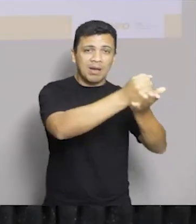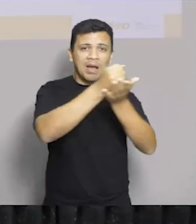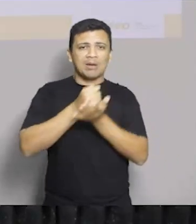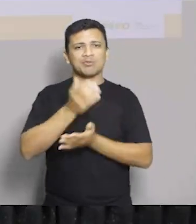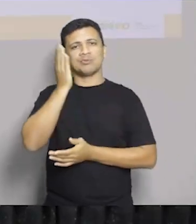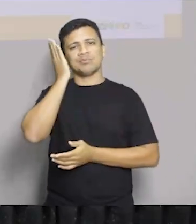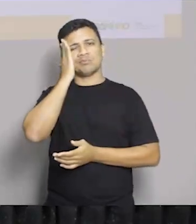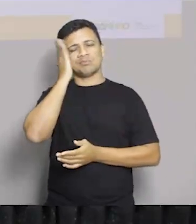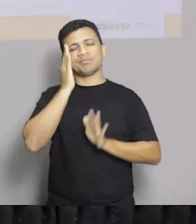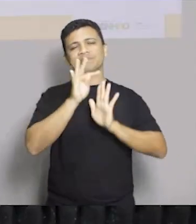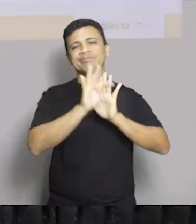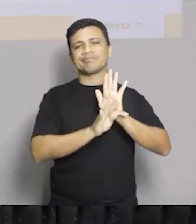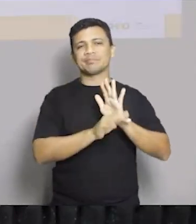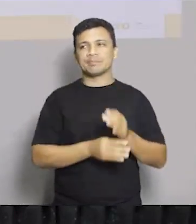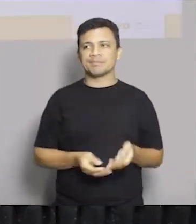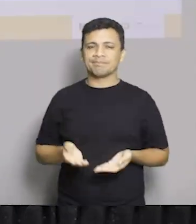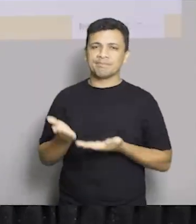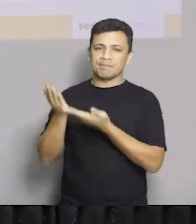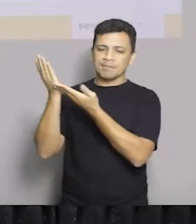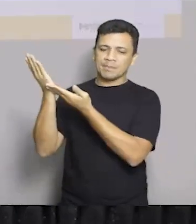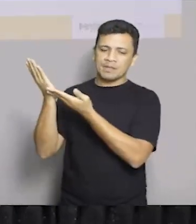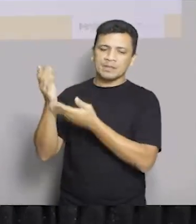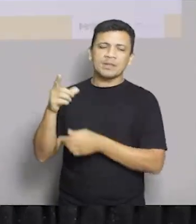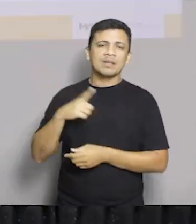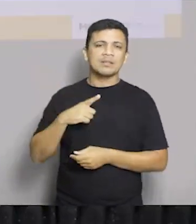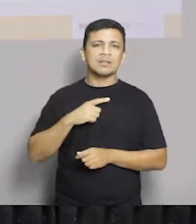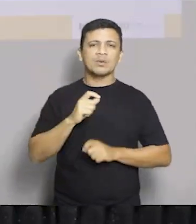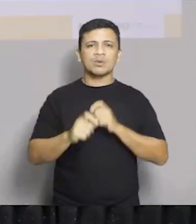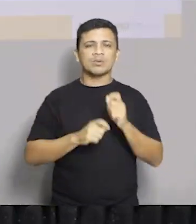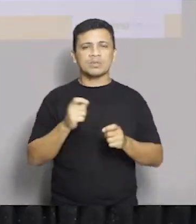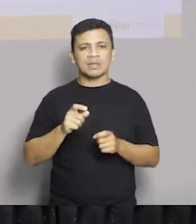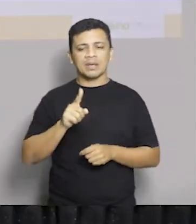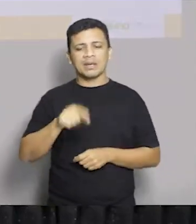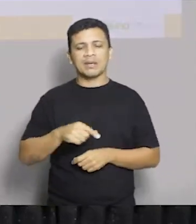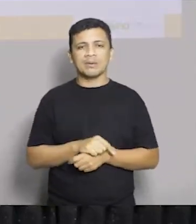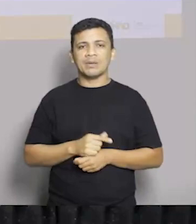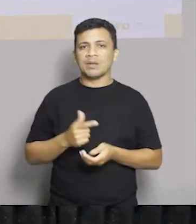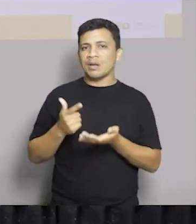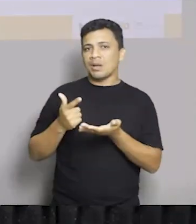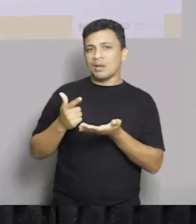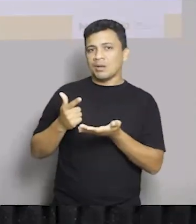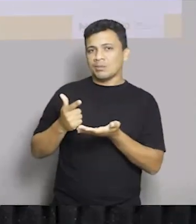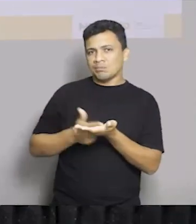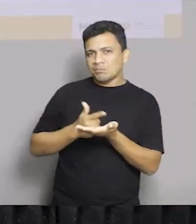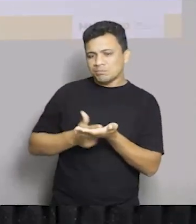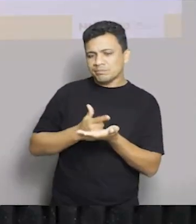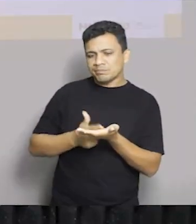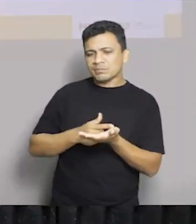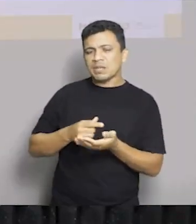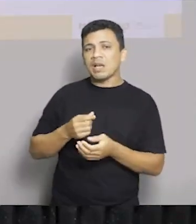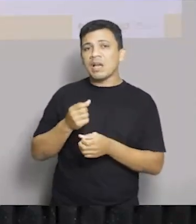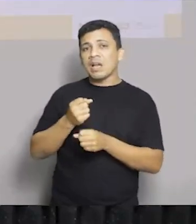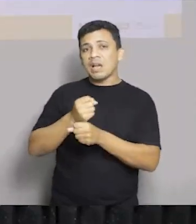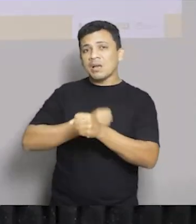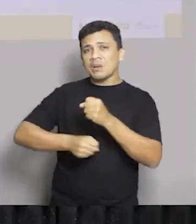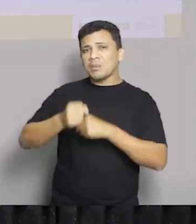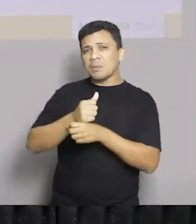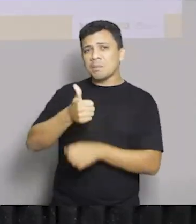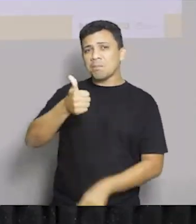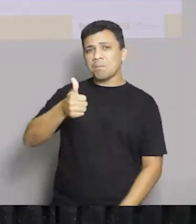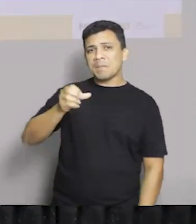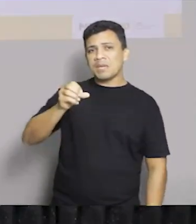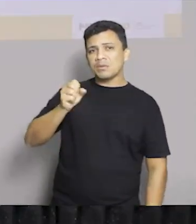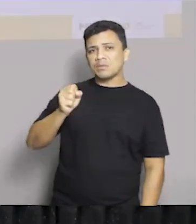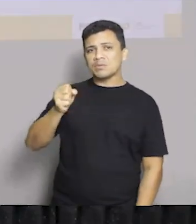aqui eu tenho um fragmento de uma obra de George orwell que tem um título 1984 é um livro